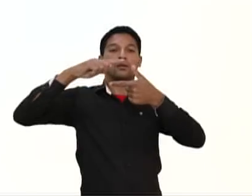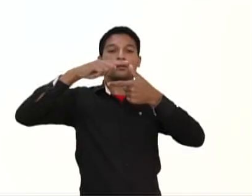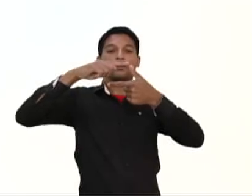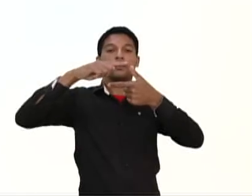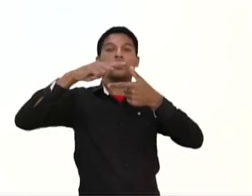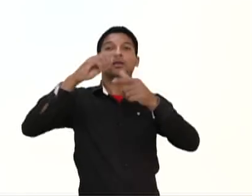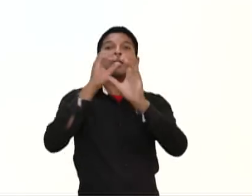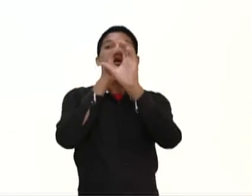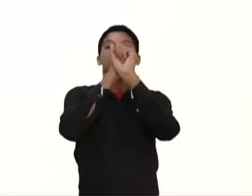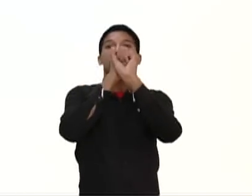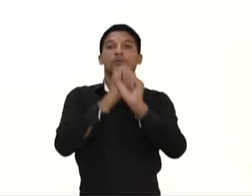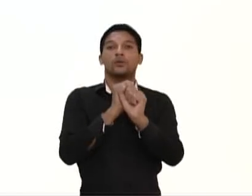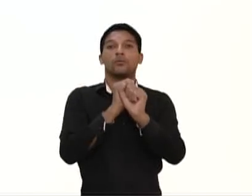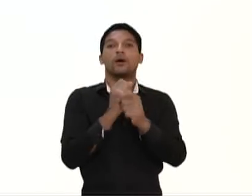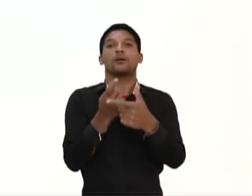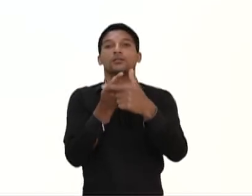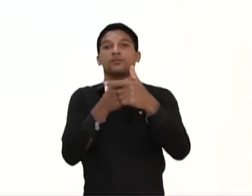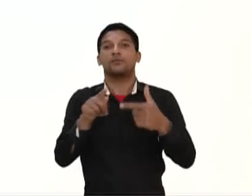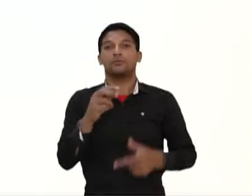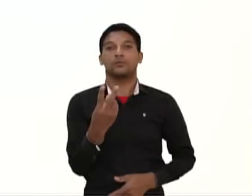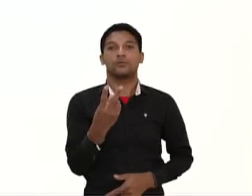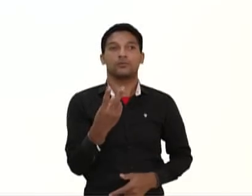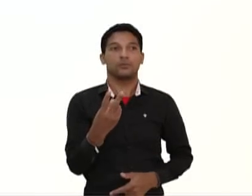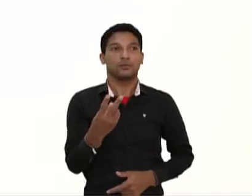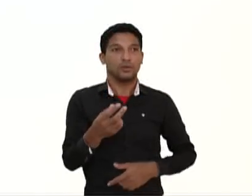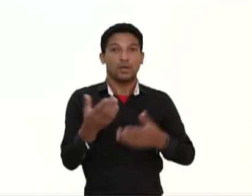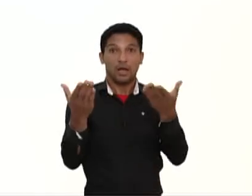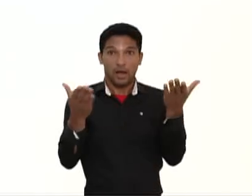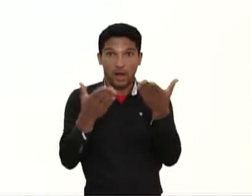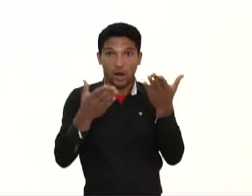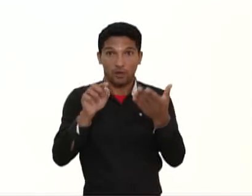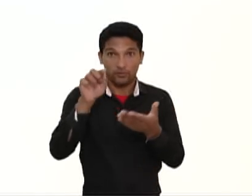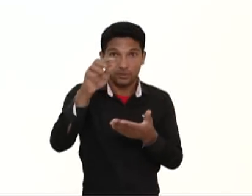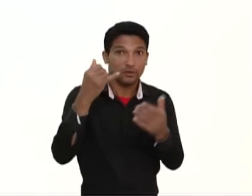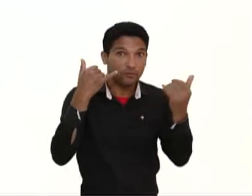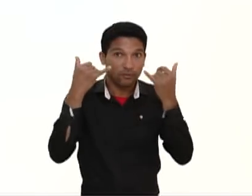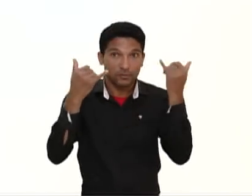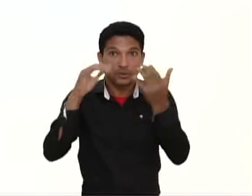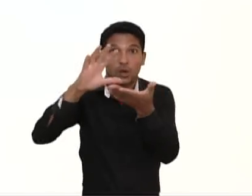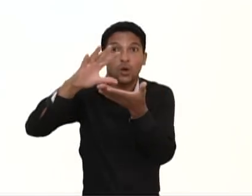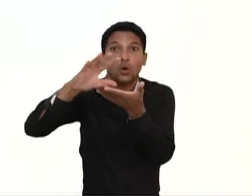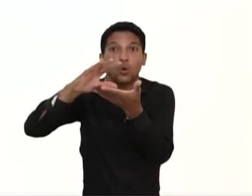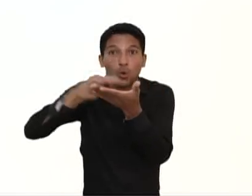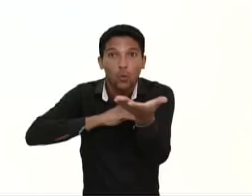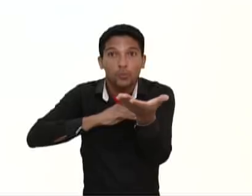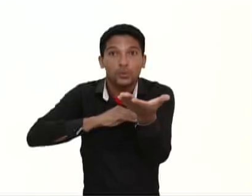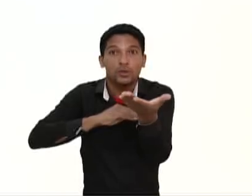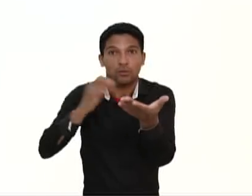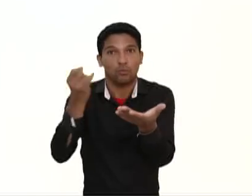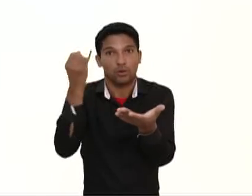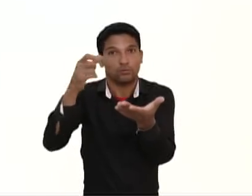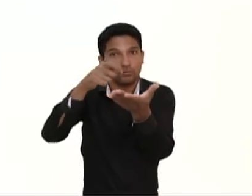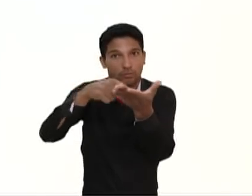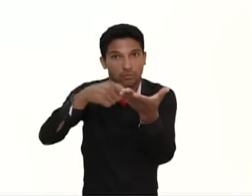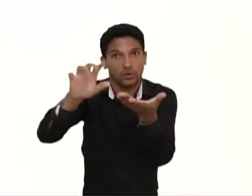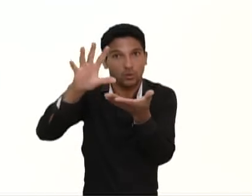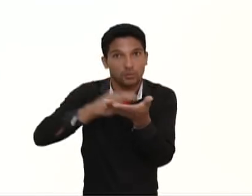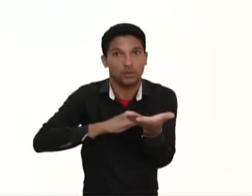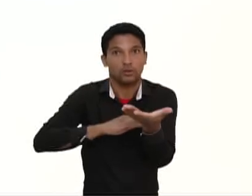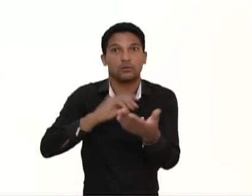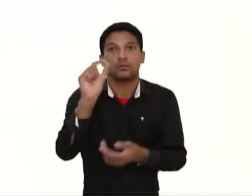Certo? Então, agora o que você vai fazer? Anote essa informação aqui para mim, porque ela é uma informação importante. Eu já volto para a gente